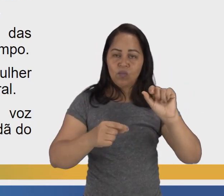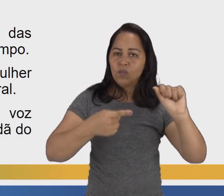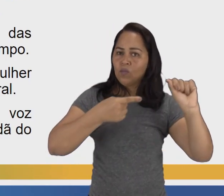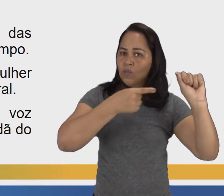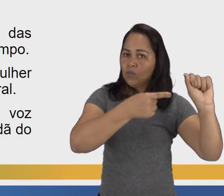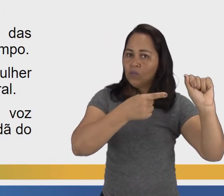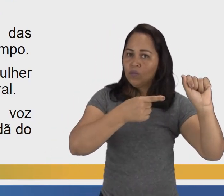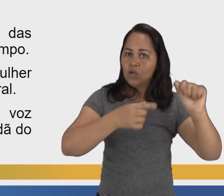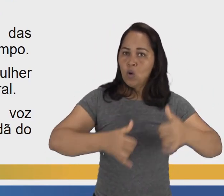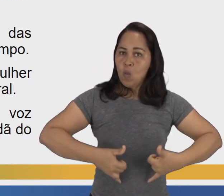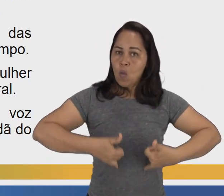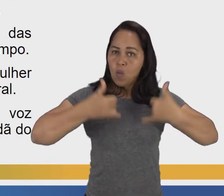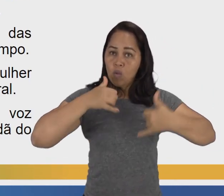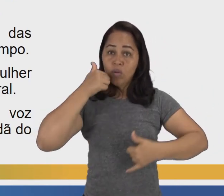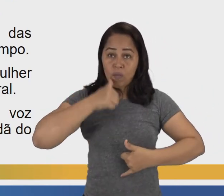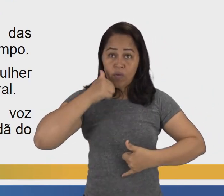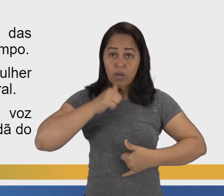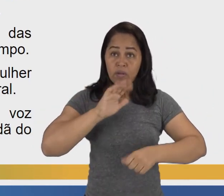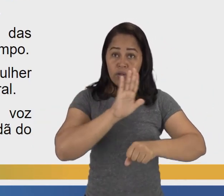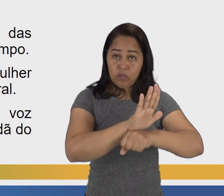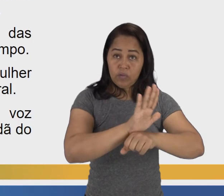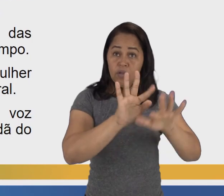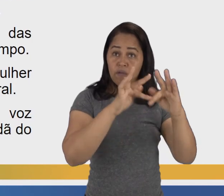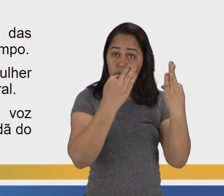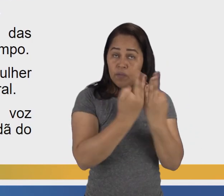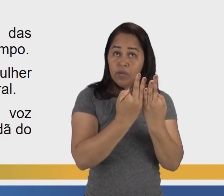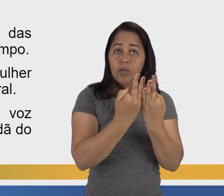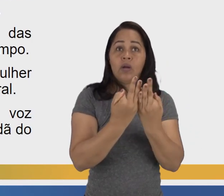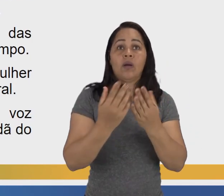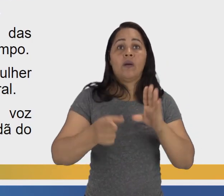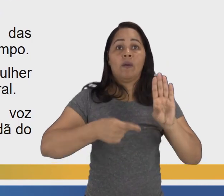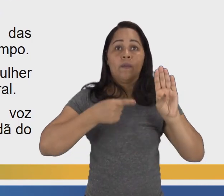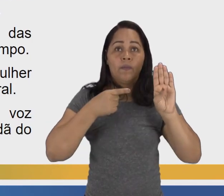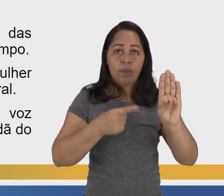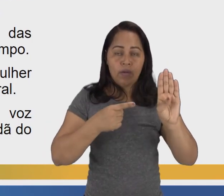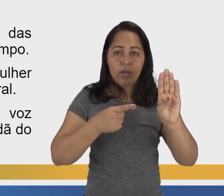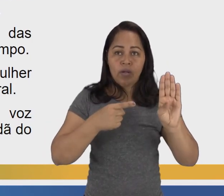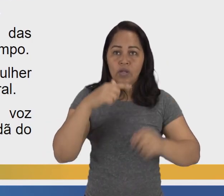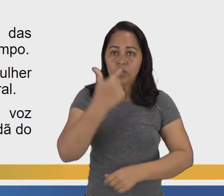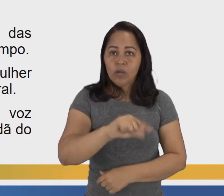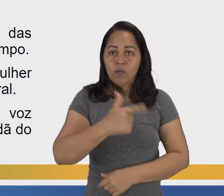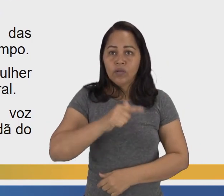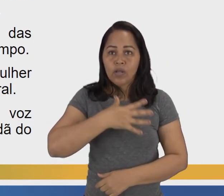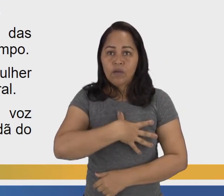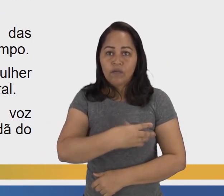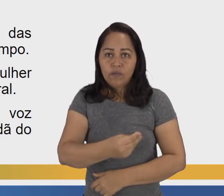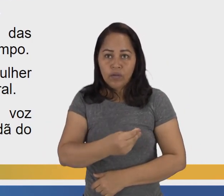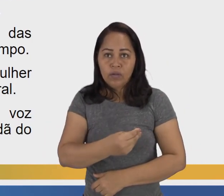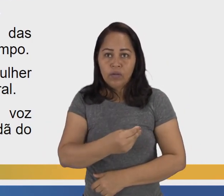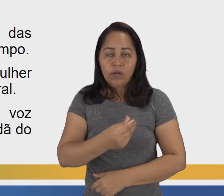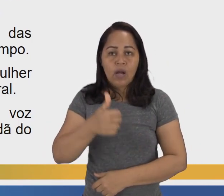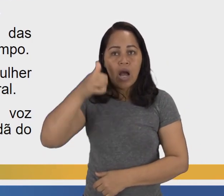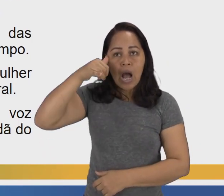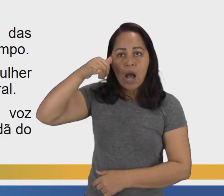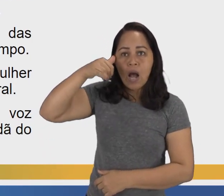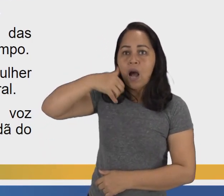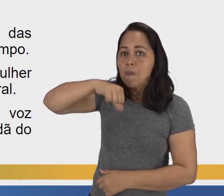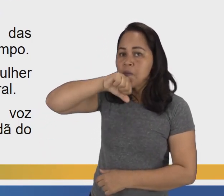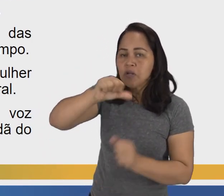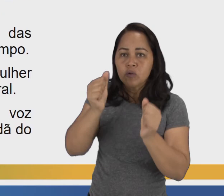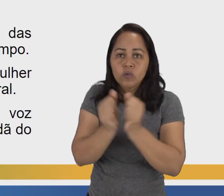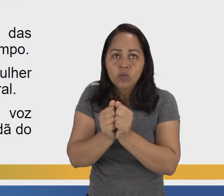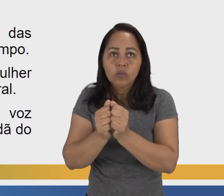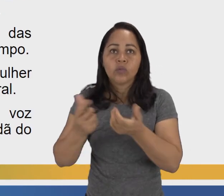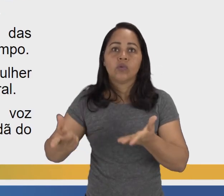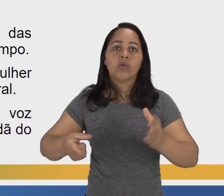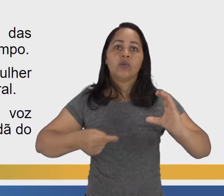da mulher como provedora do lar, evidenciar a ausência efetiva da mãe da criação do filho, retratar a precariedade